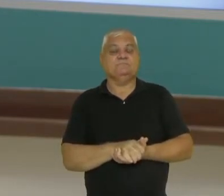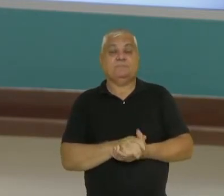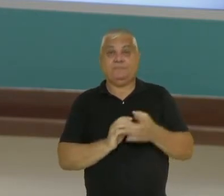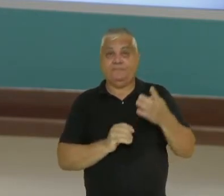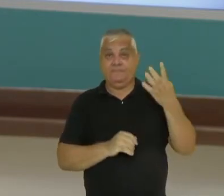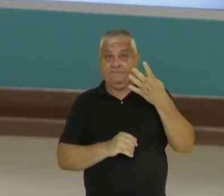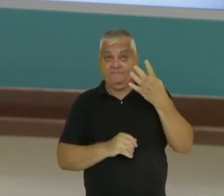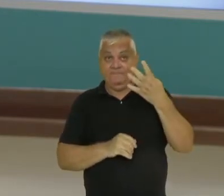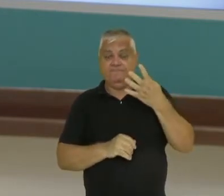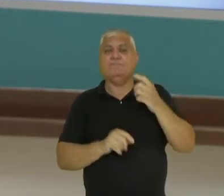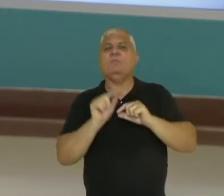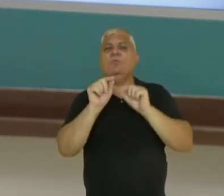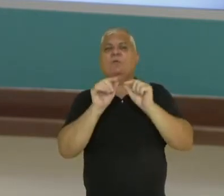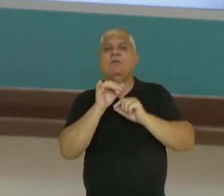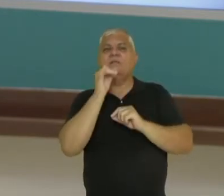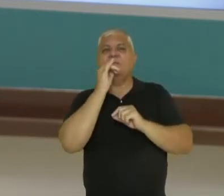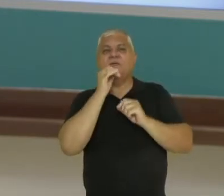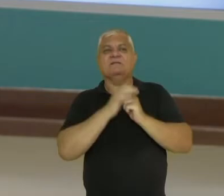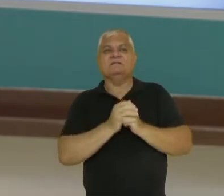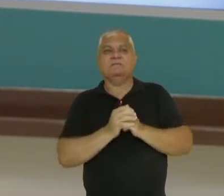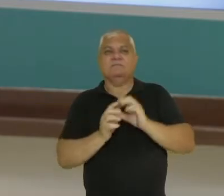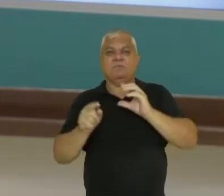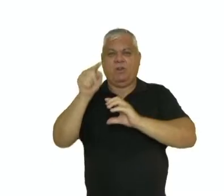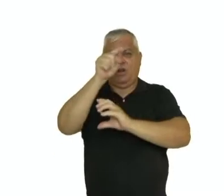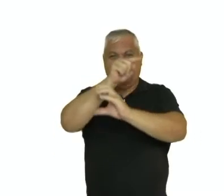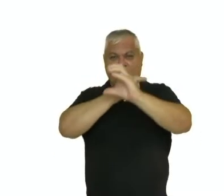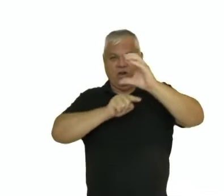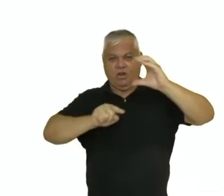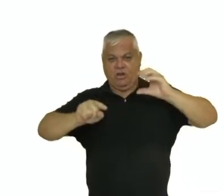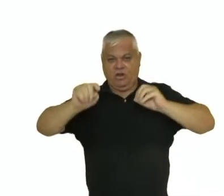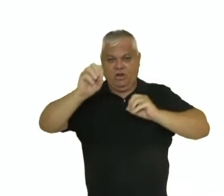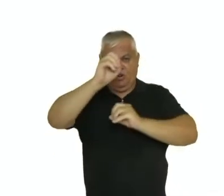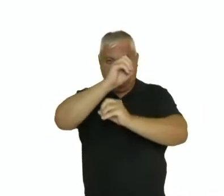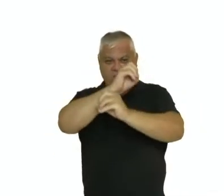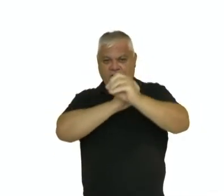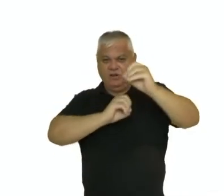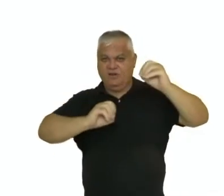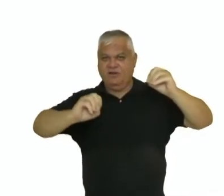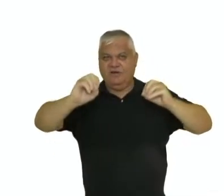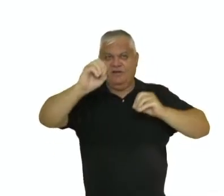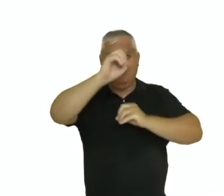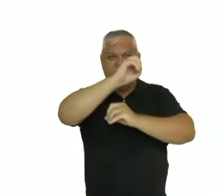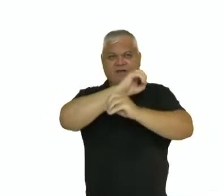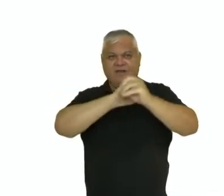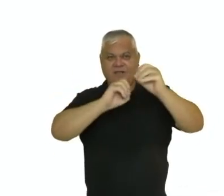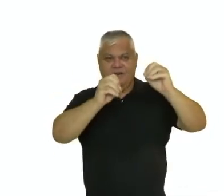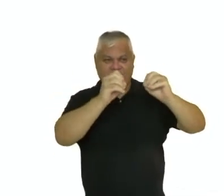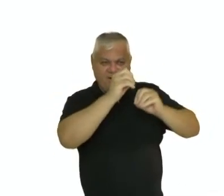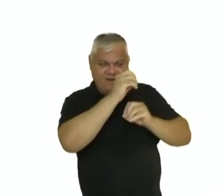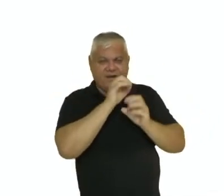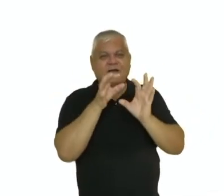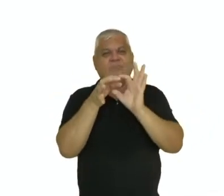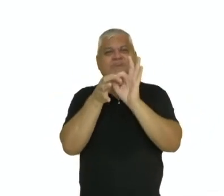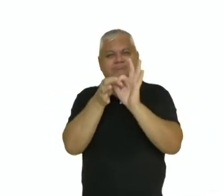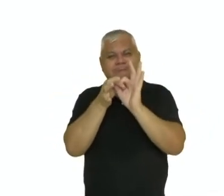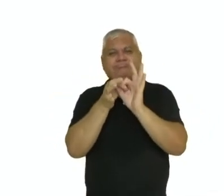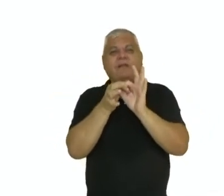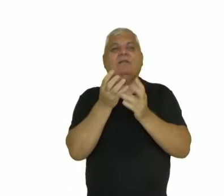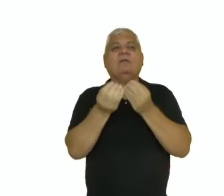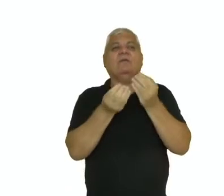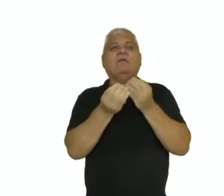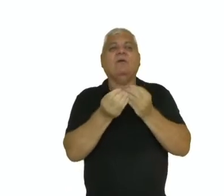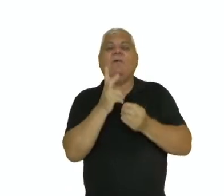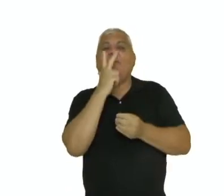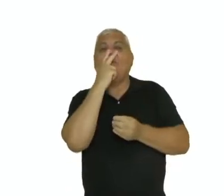O gráfico de rede, né? Fluxograma com sequências interligadas para determinação de dados não concluídos